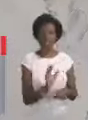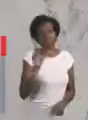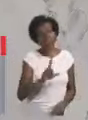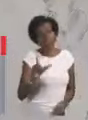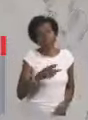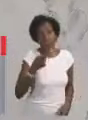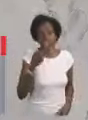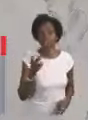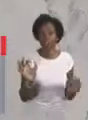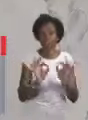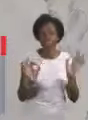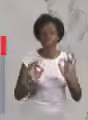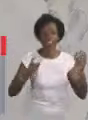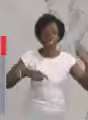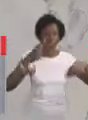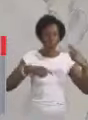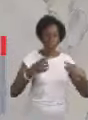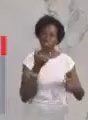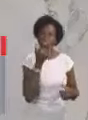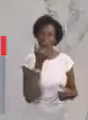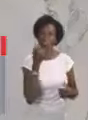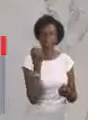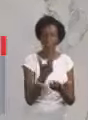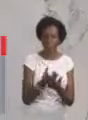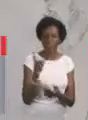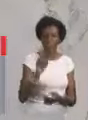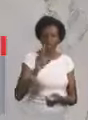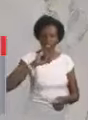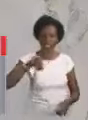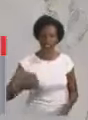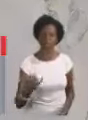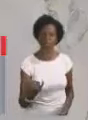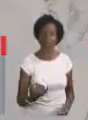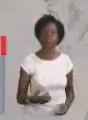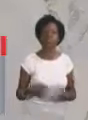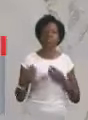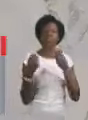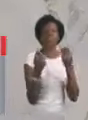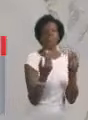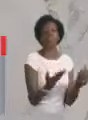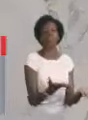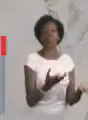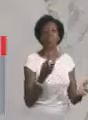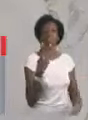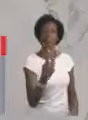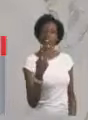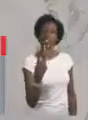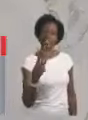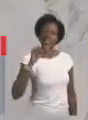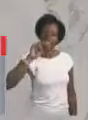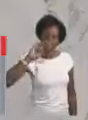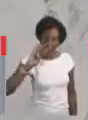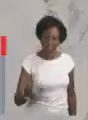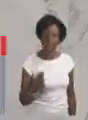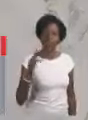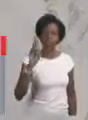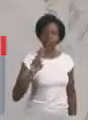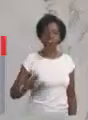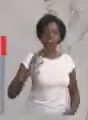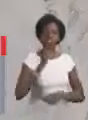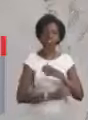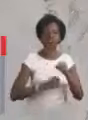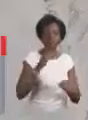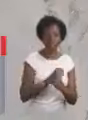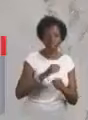questiona tanto a política de desoneração né que entrega 23 bilhões de reais